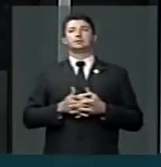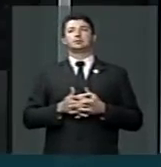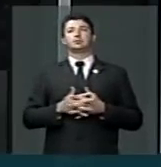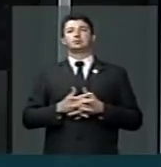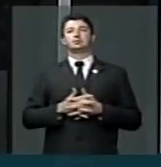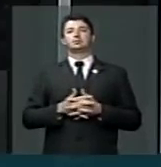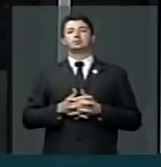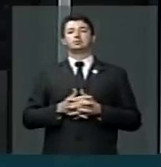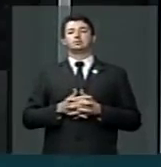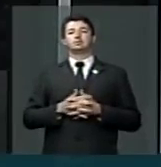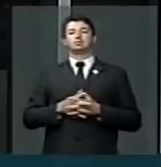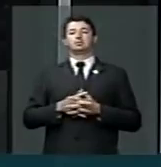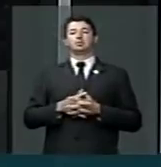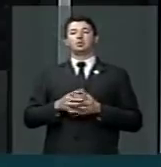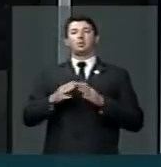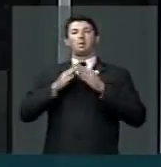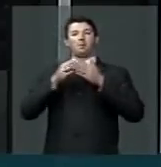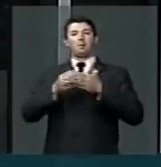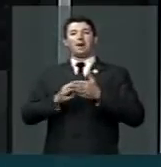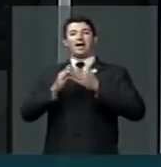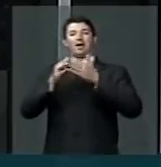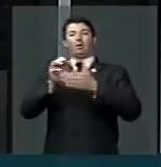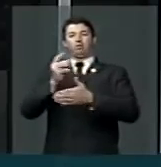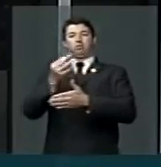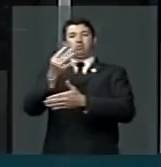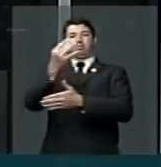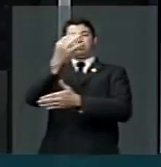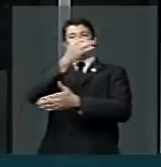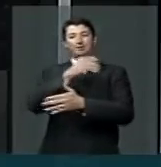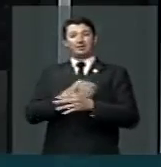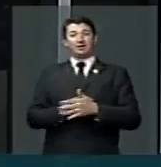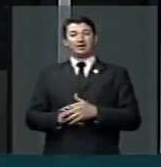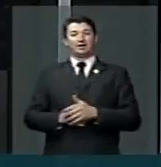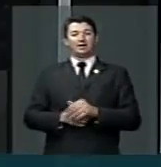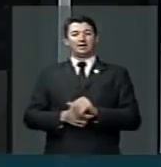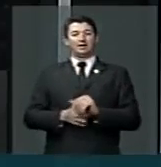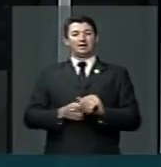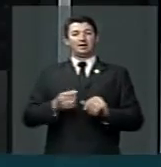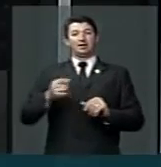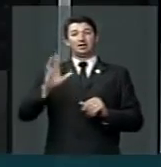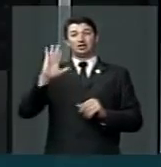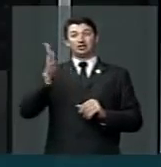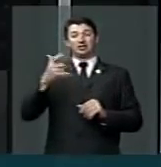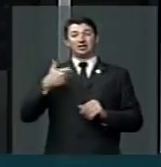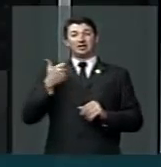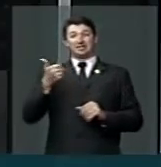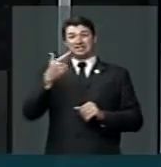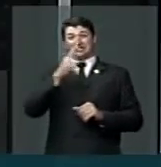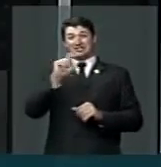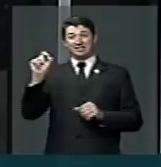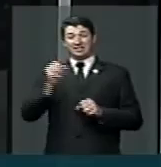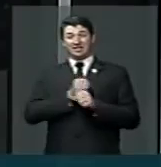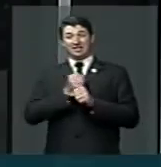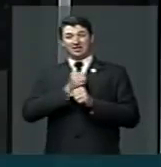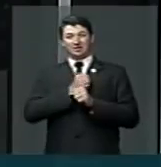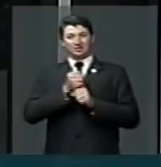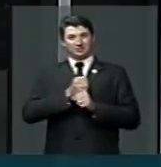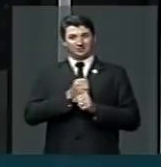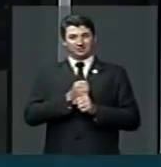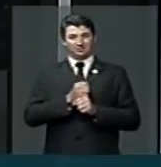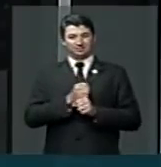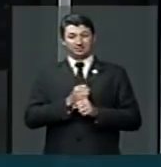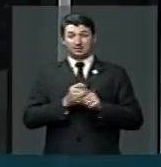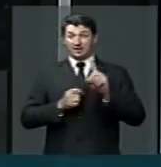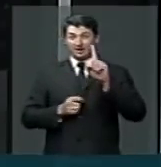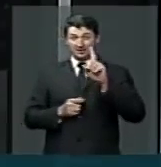no barco a vapor Benjamin Guimarães, que completou 100 anos de navegação a vapor.